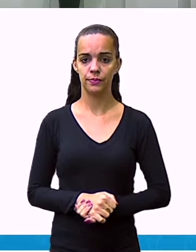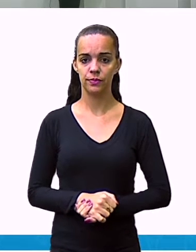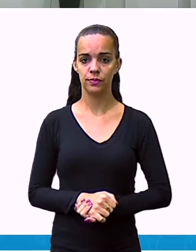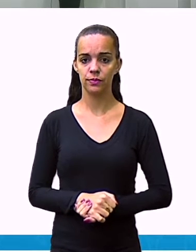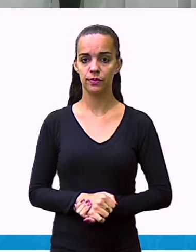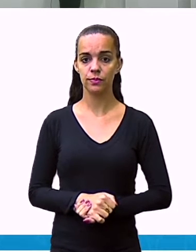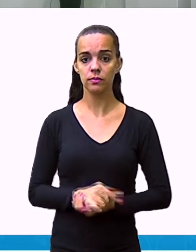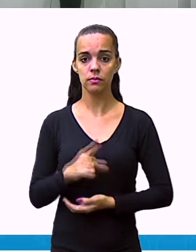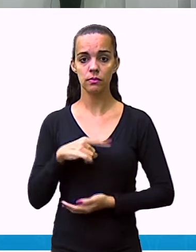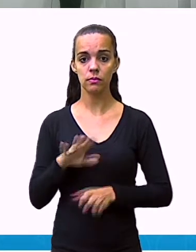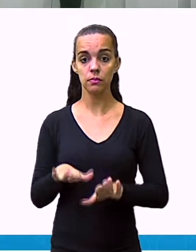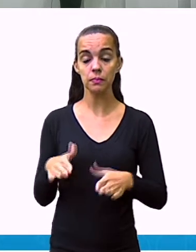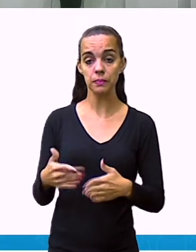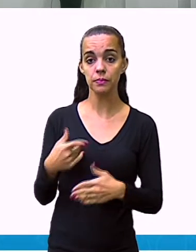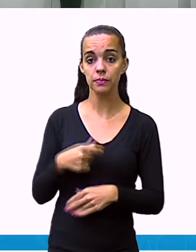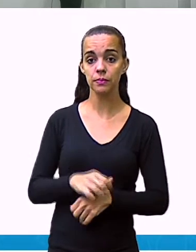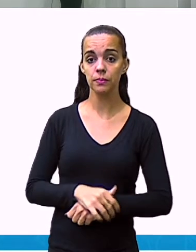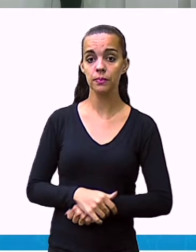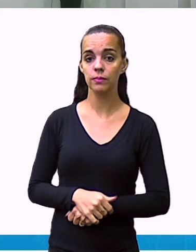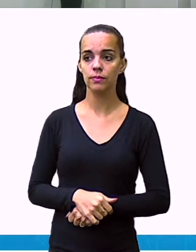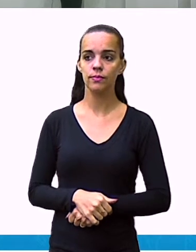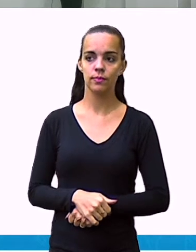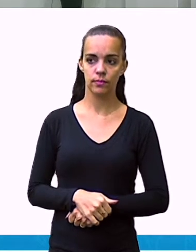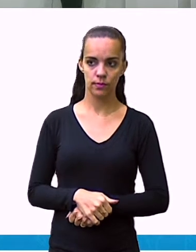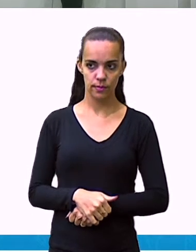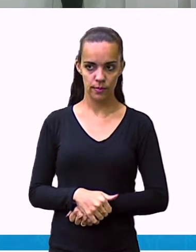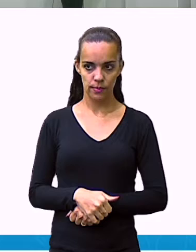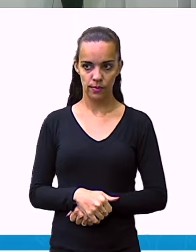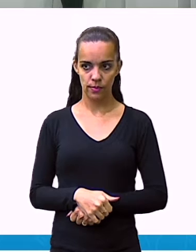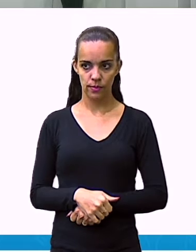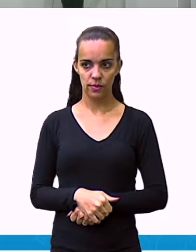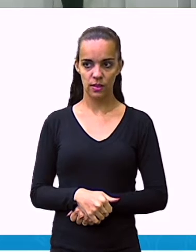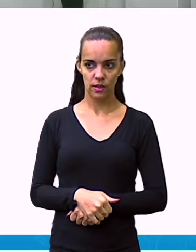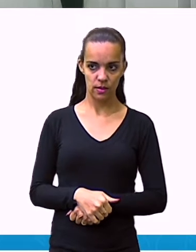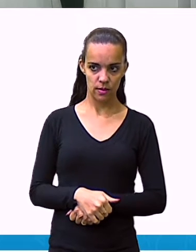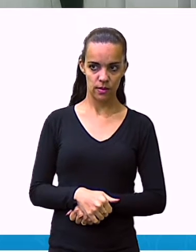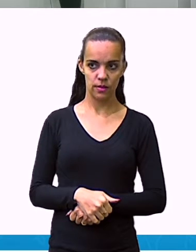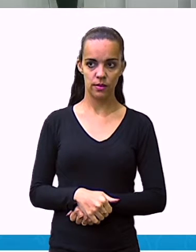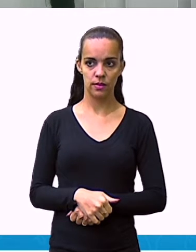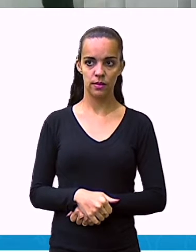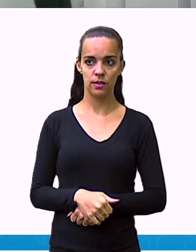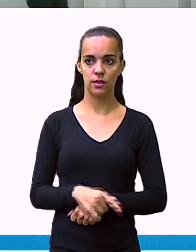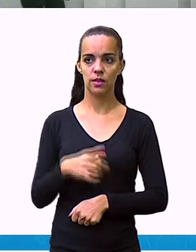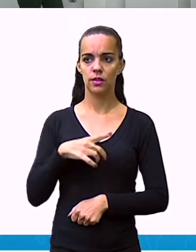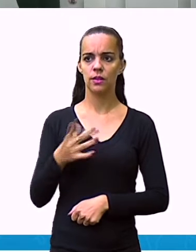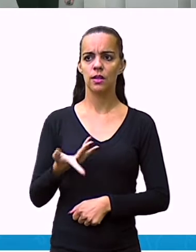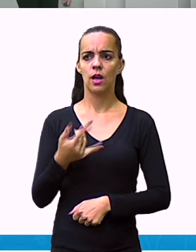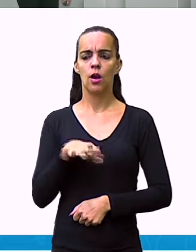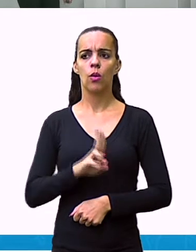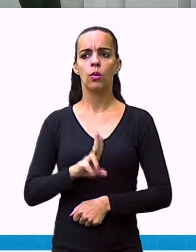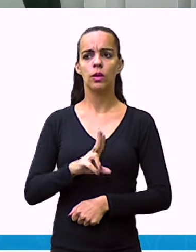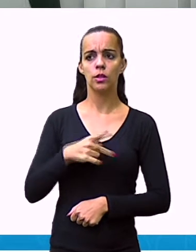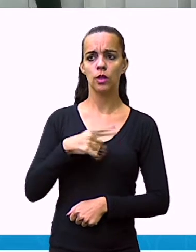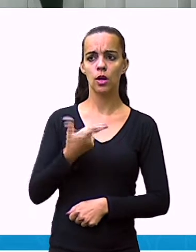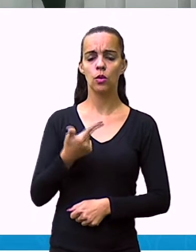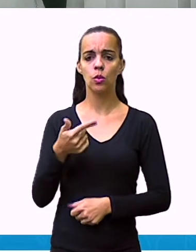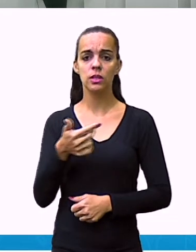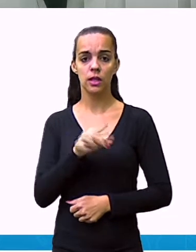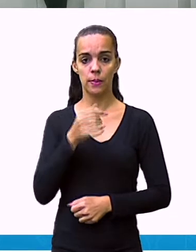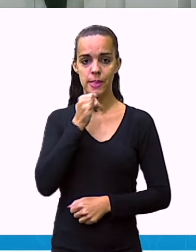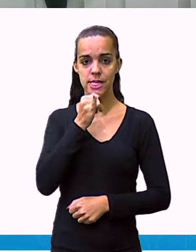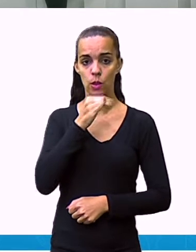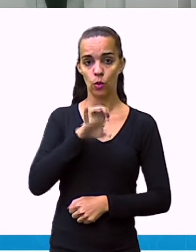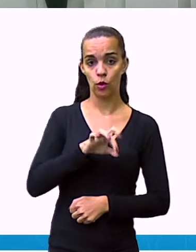E então é só Observar se eu estiver indo para a direita eu vou multiplicar